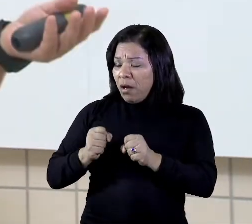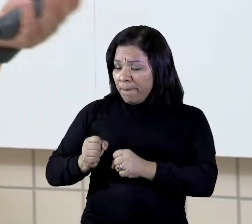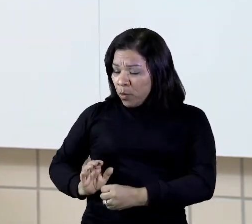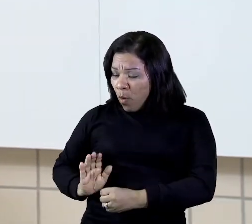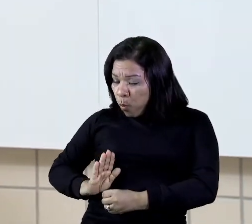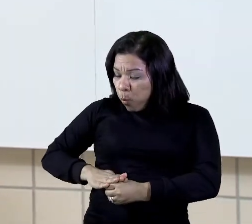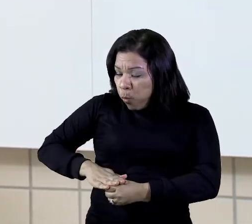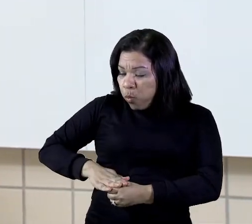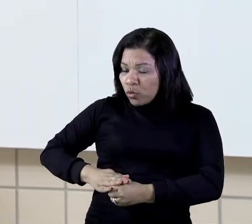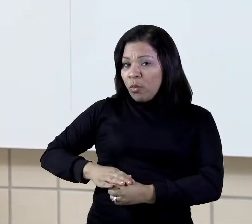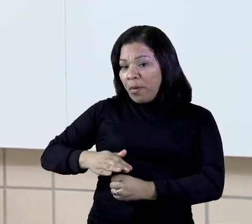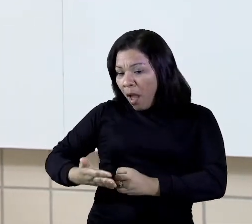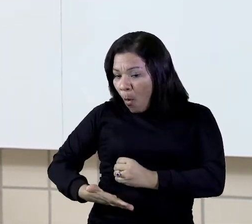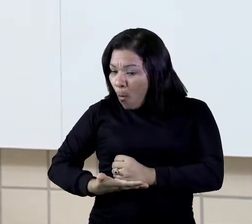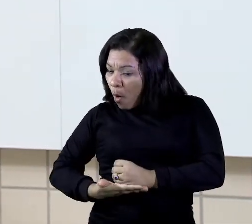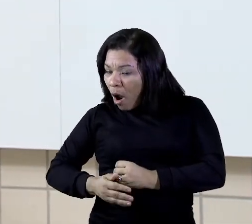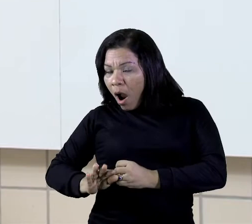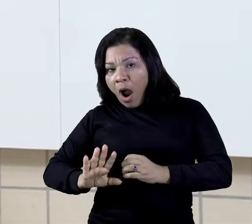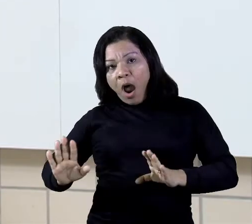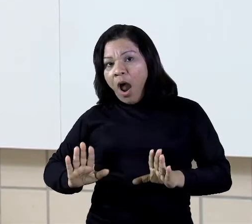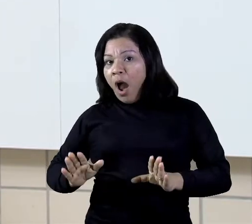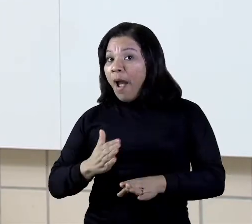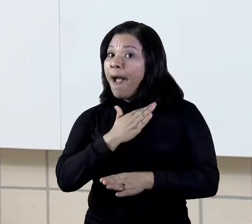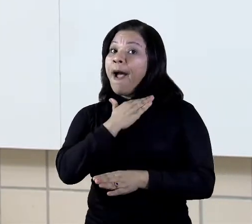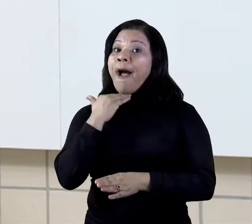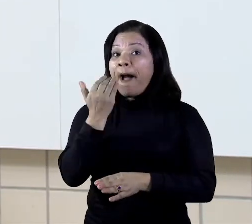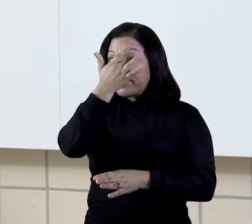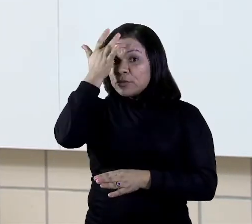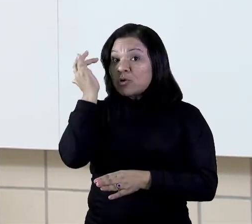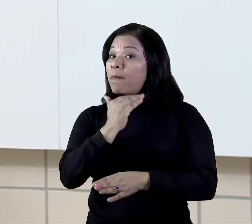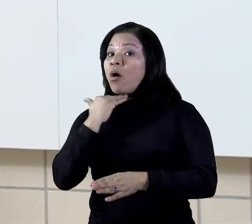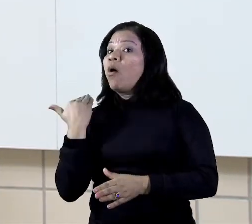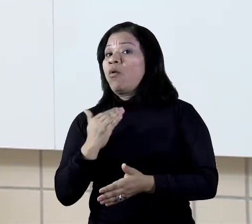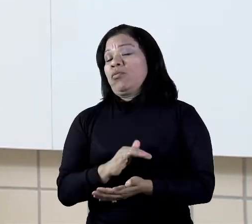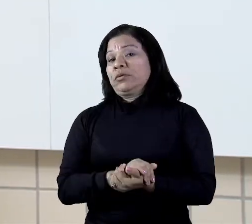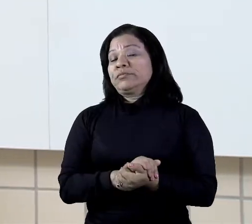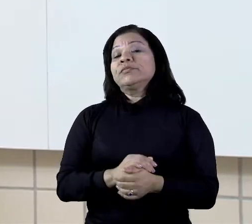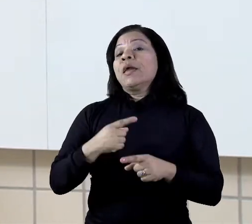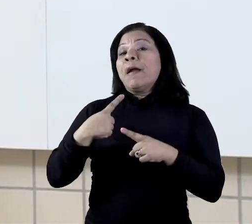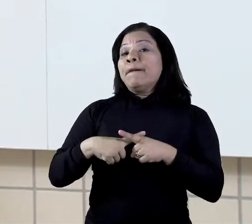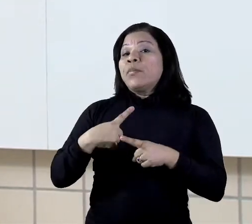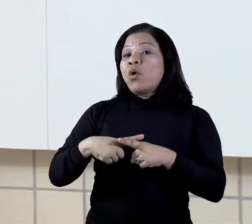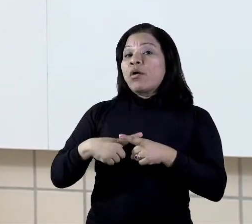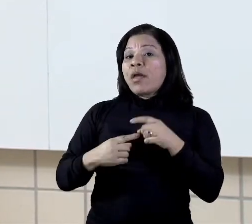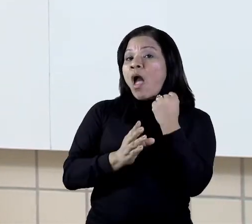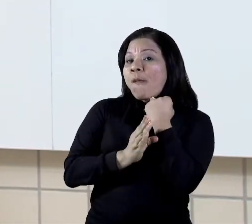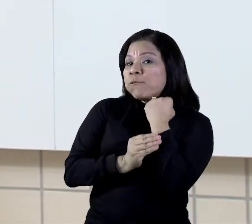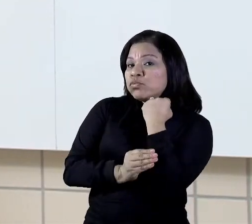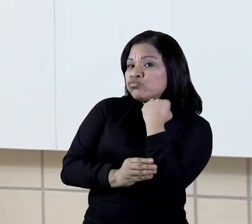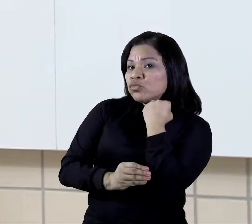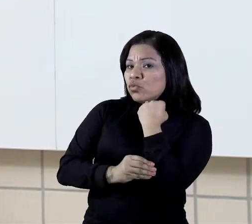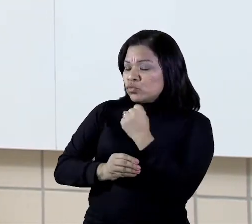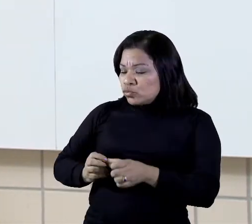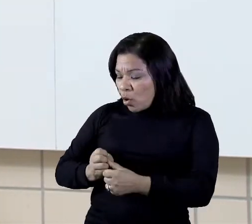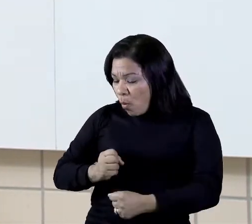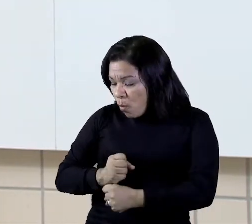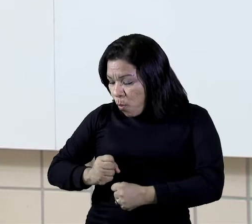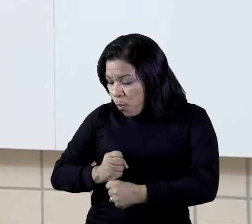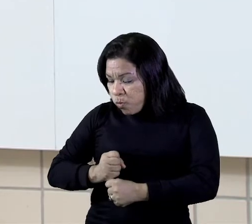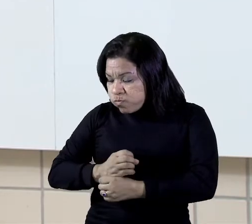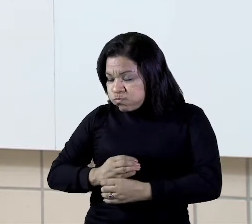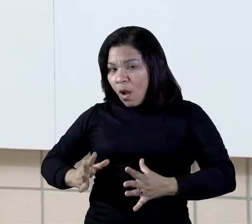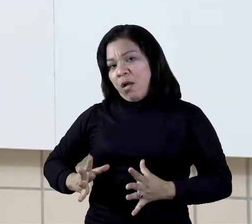a pessoa vir a óbito. Mas por que isso? Porque a musculatura não suportou aquela pressão que tinha. E assim por